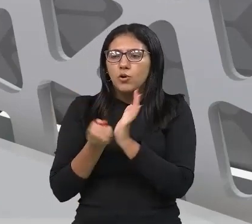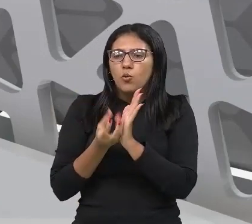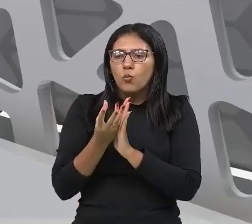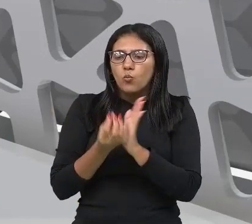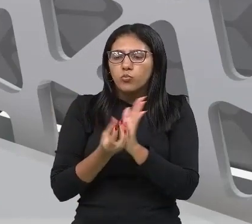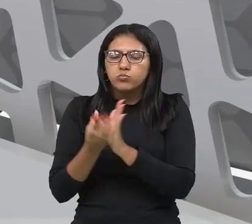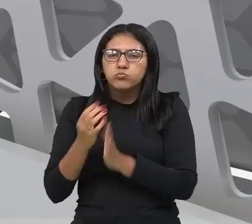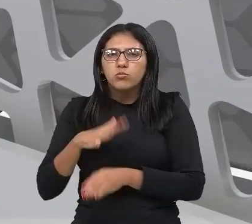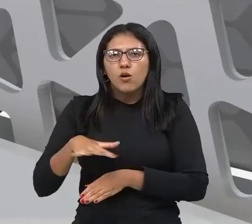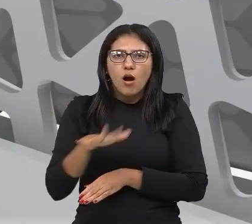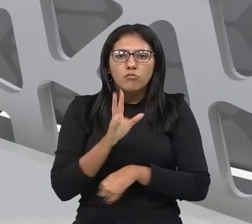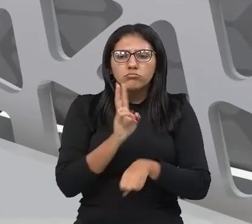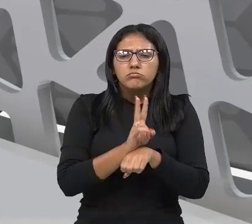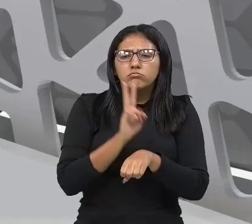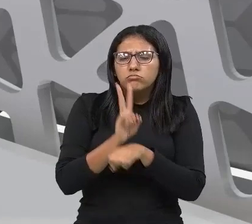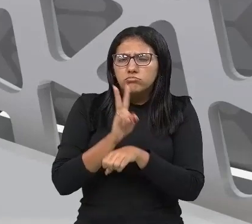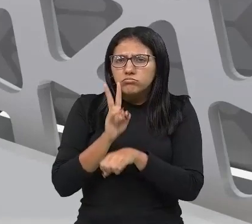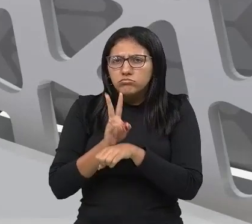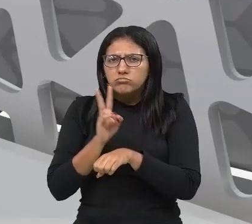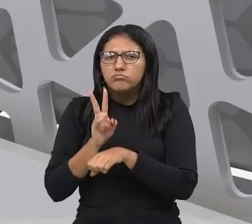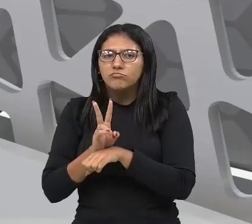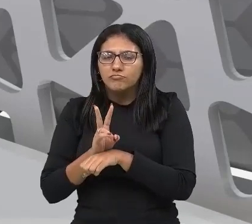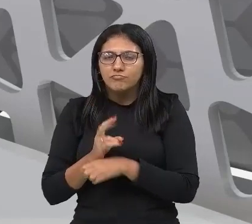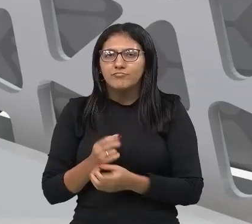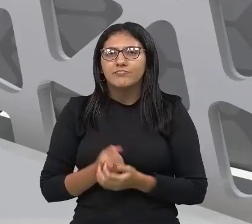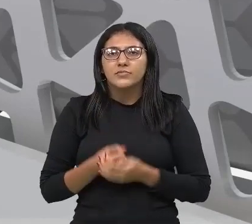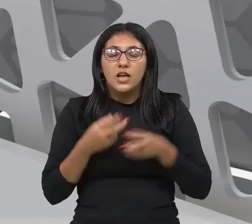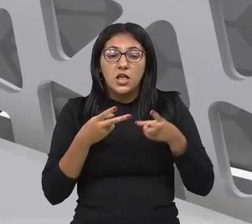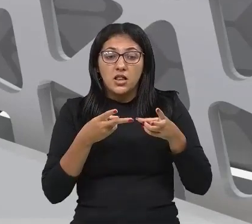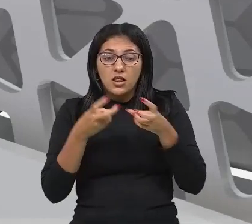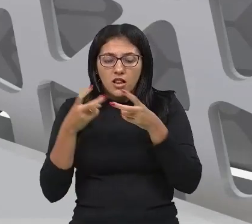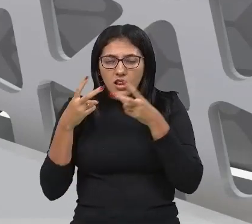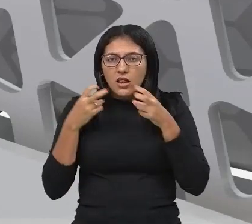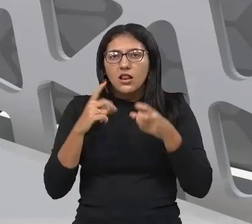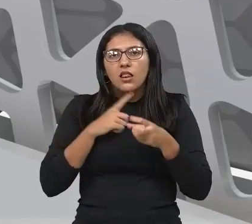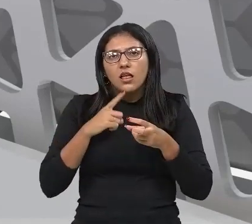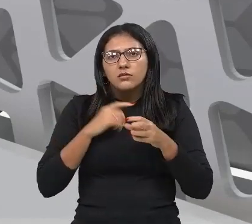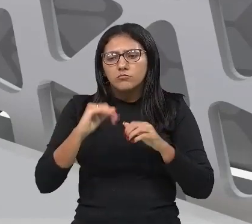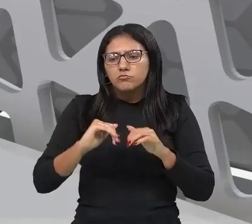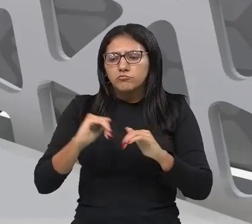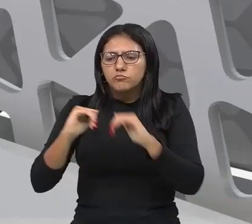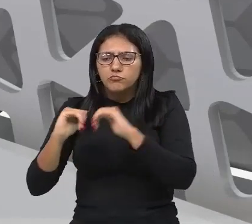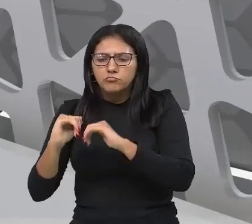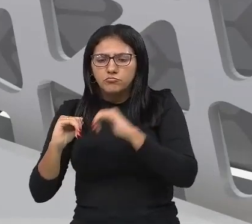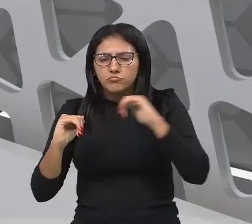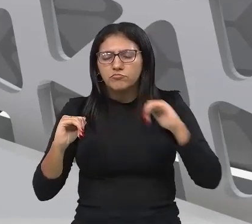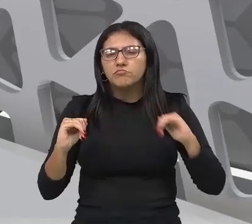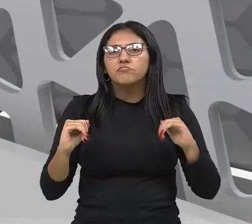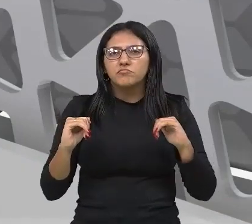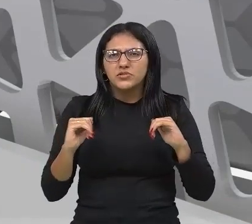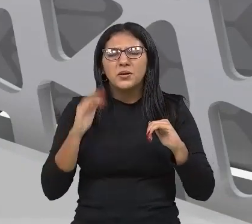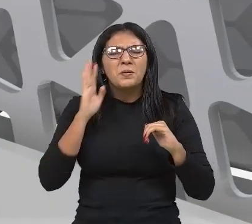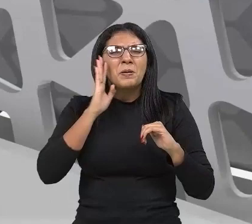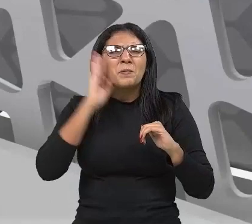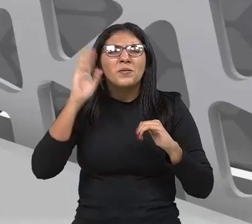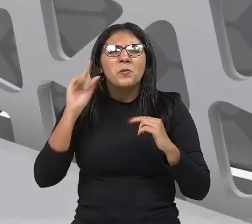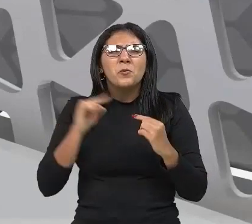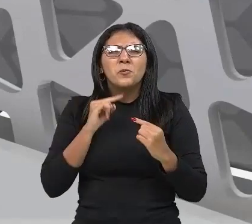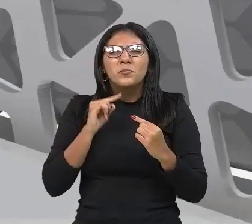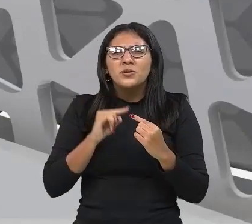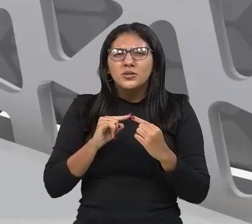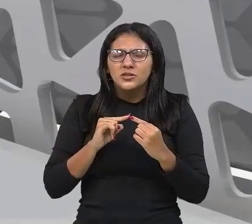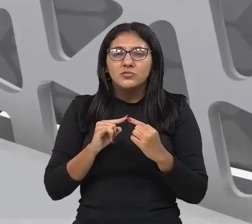realmente proteger, né? A gente verifica que essa divisão ela foi feita principalmente para não ter a